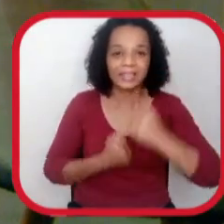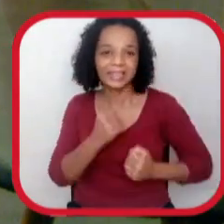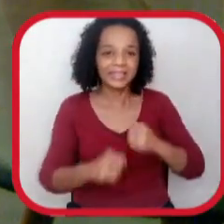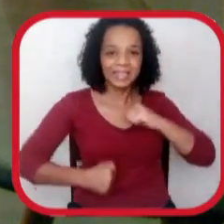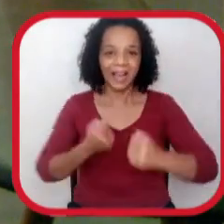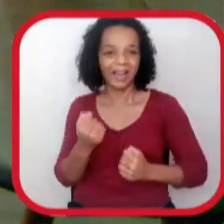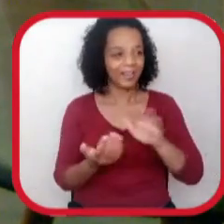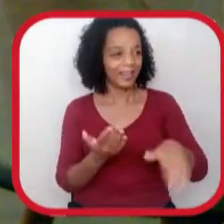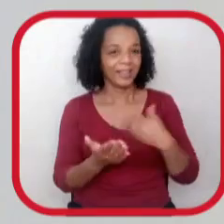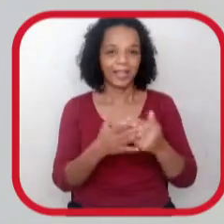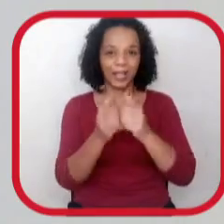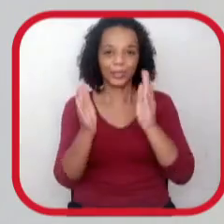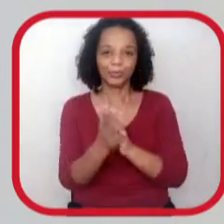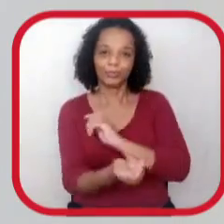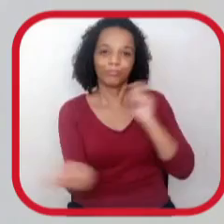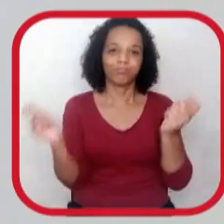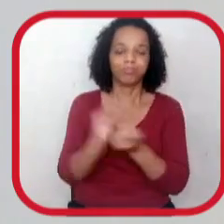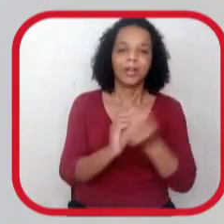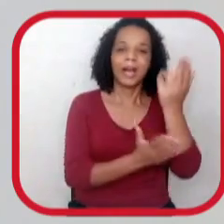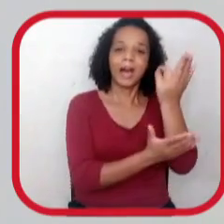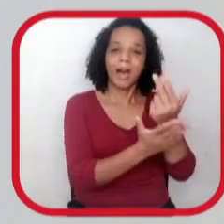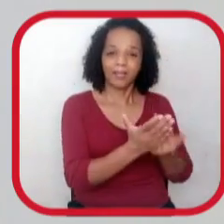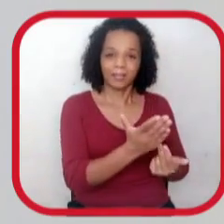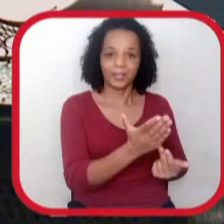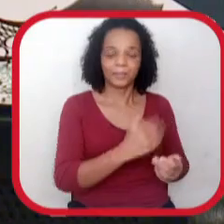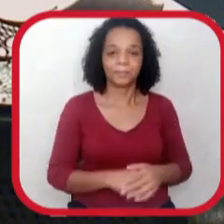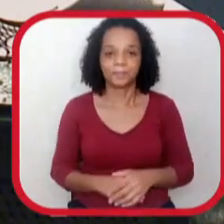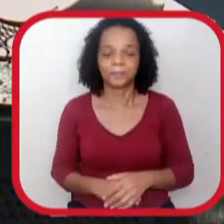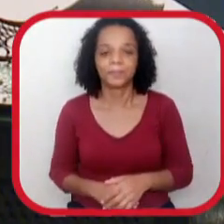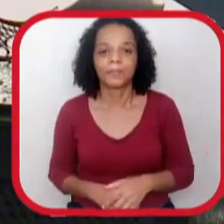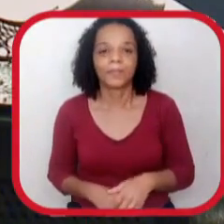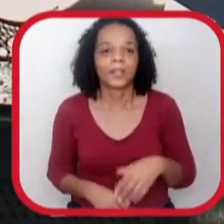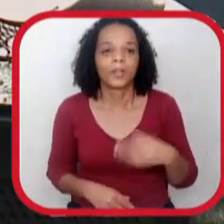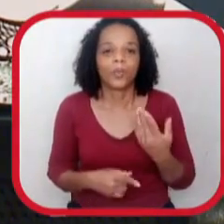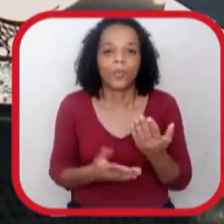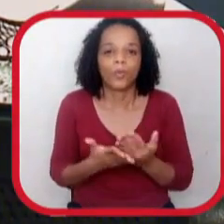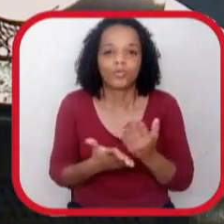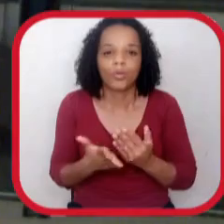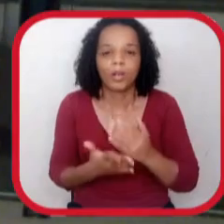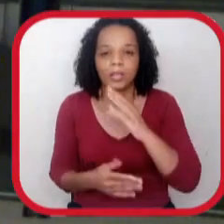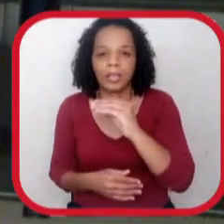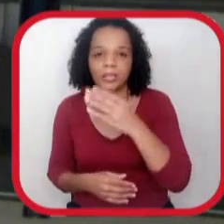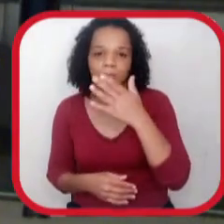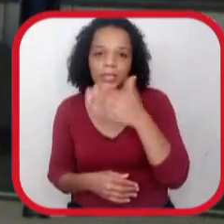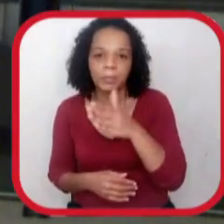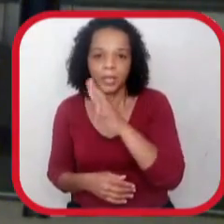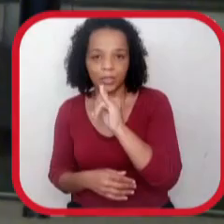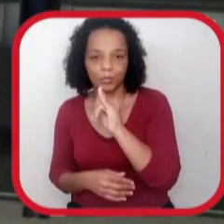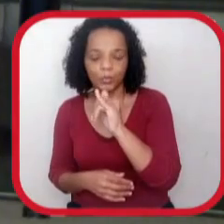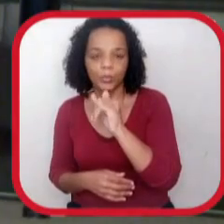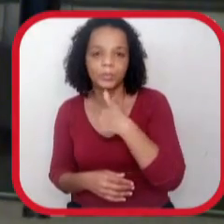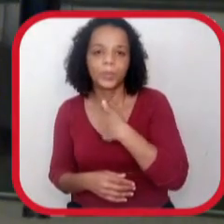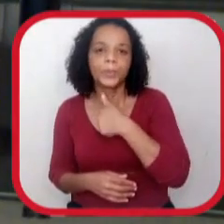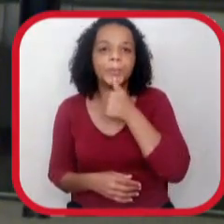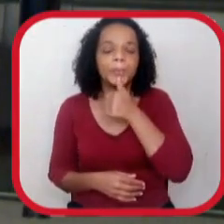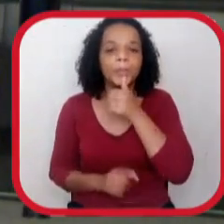cantar, dançar, tornar tudo artístico. Quando toda a gente vai para o percurso natural do 10º, 11º, 12º, eu